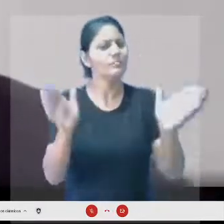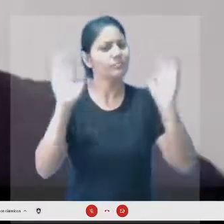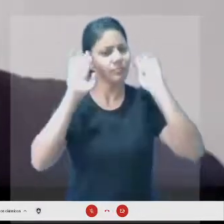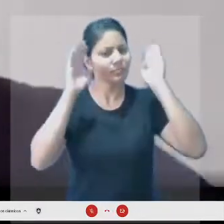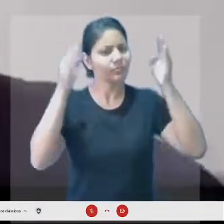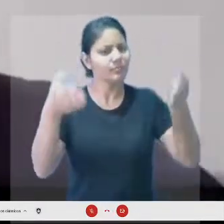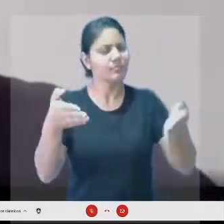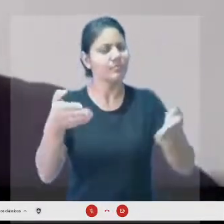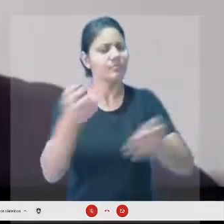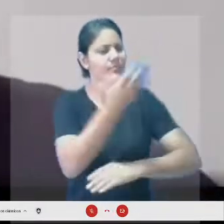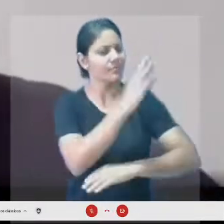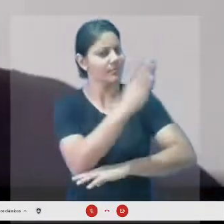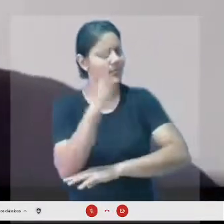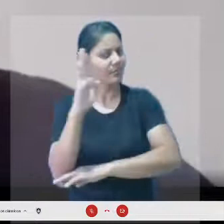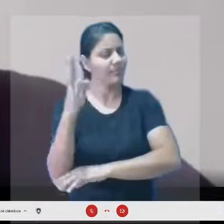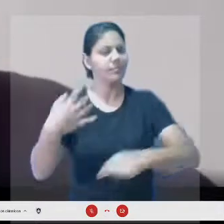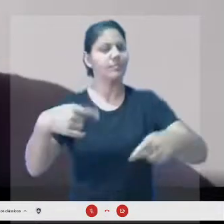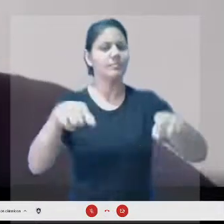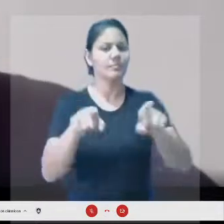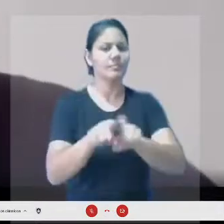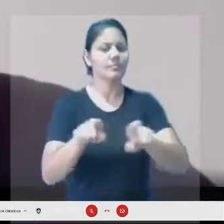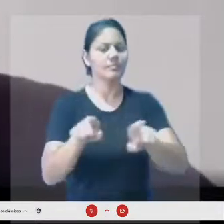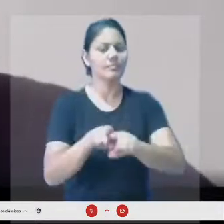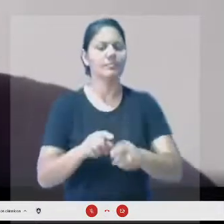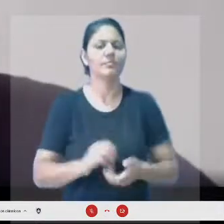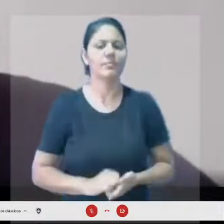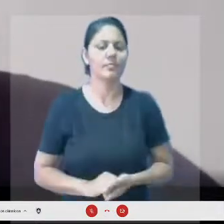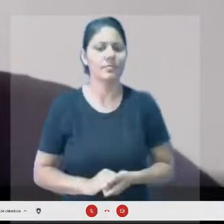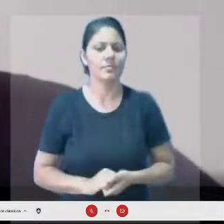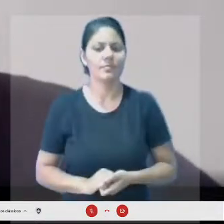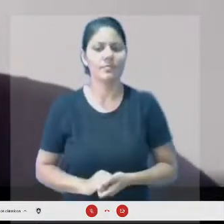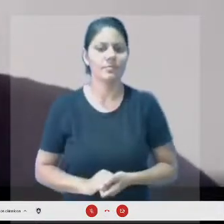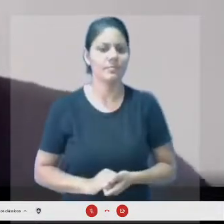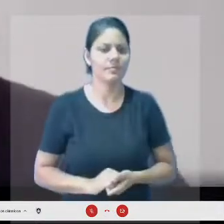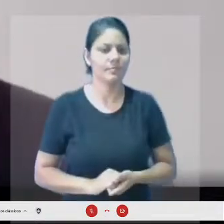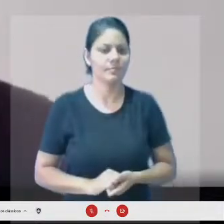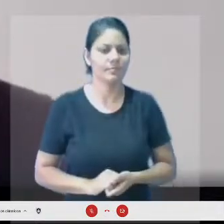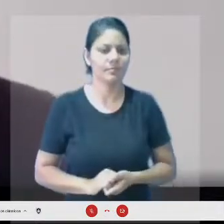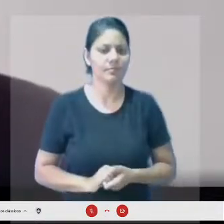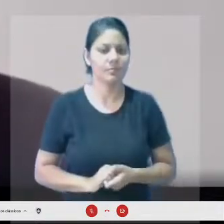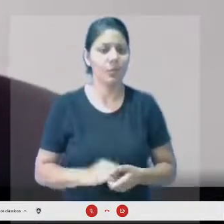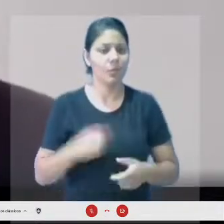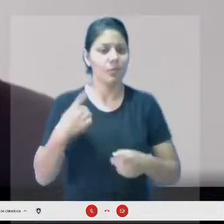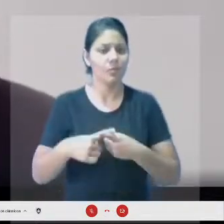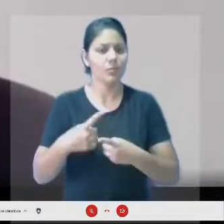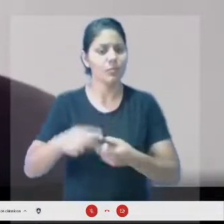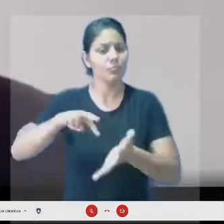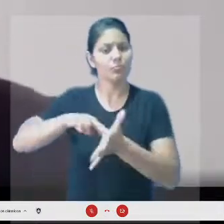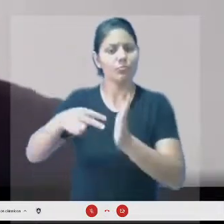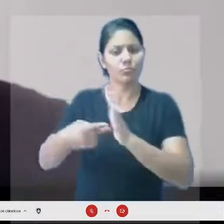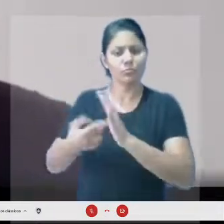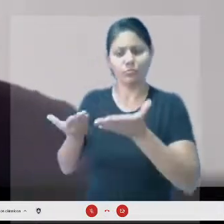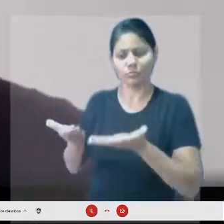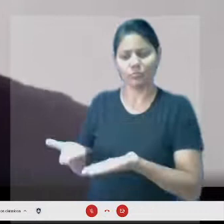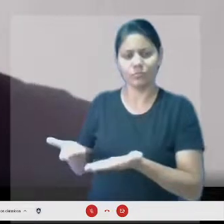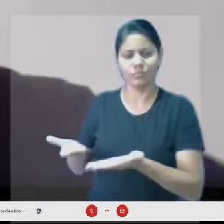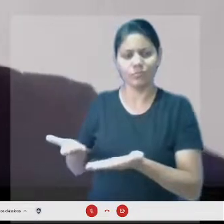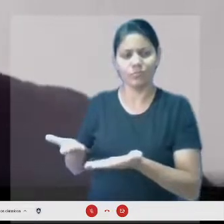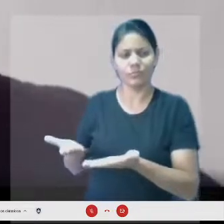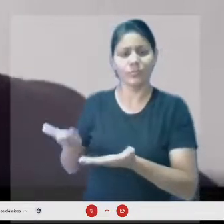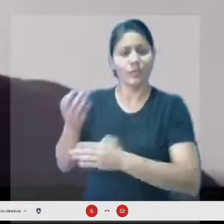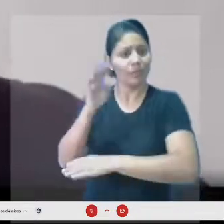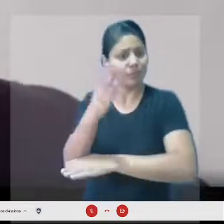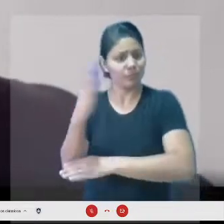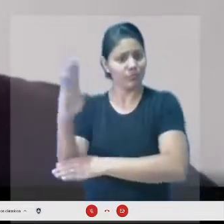biblioteca. E também, por que não dizer, o seu bem muito precioso que tem ali dentro, que é